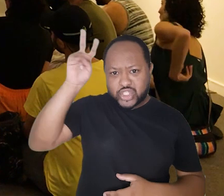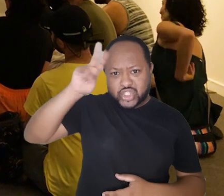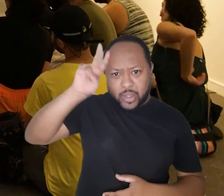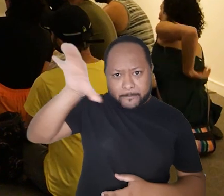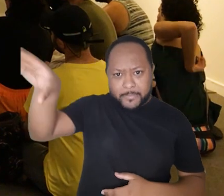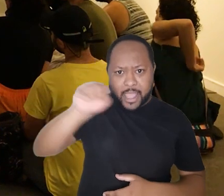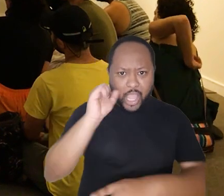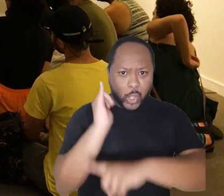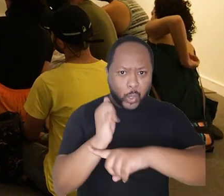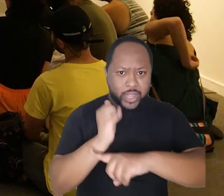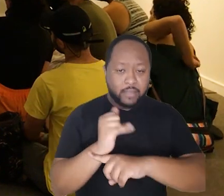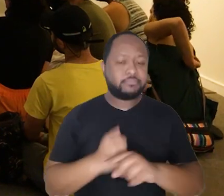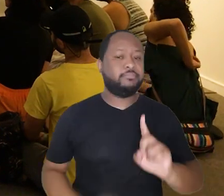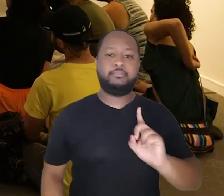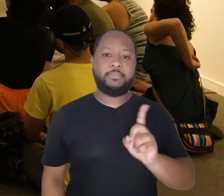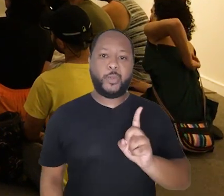outros.